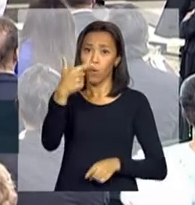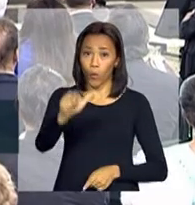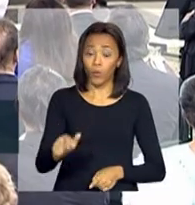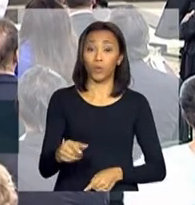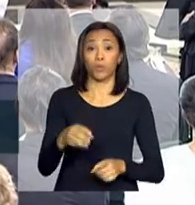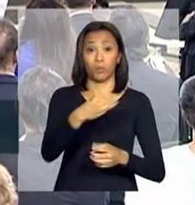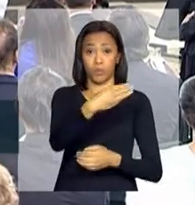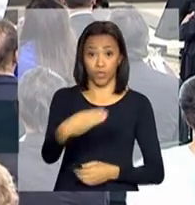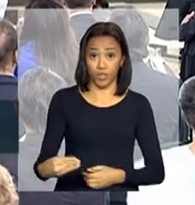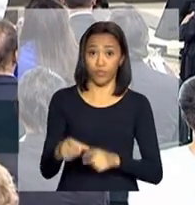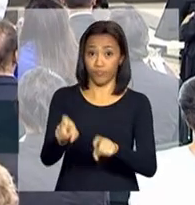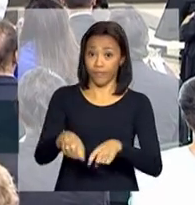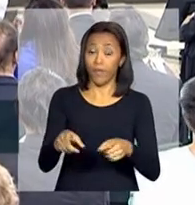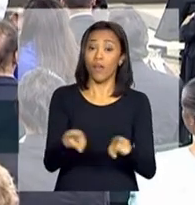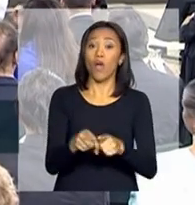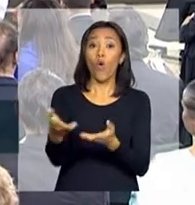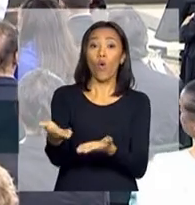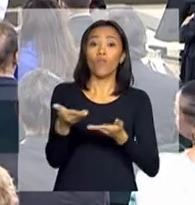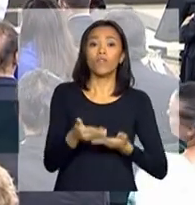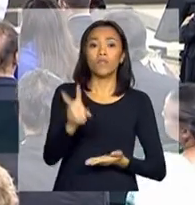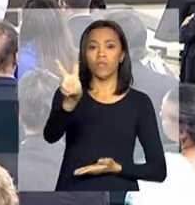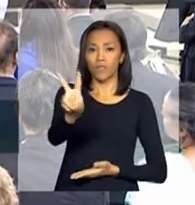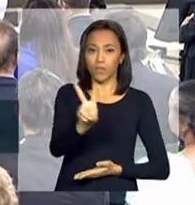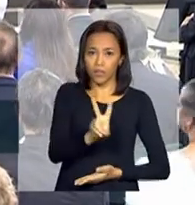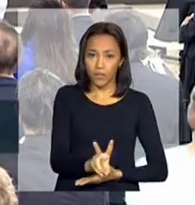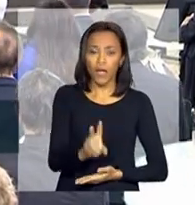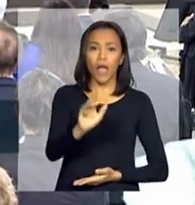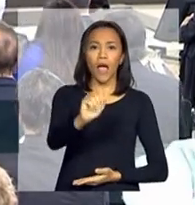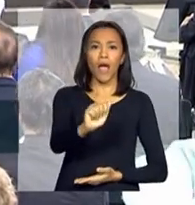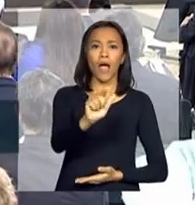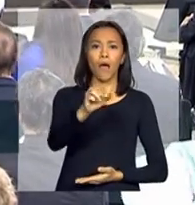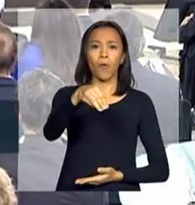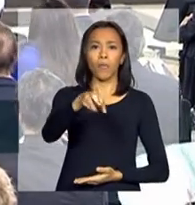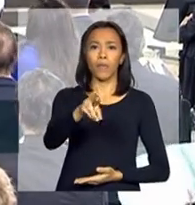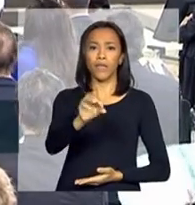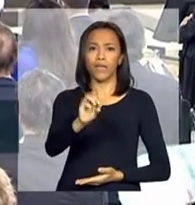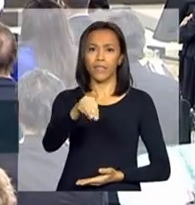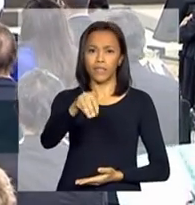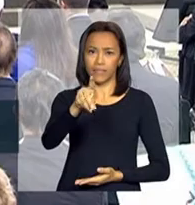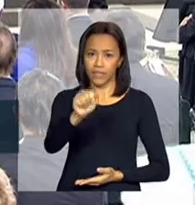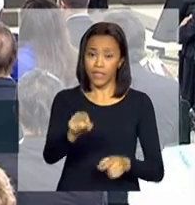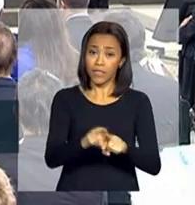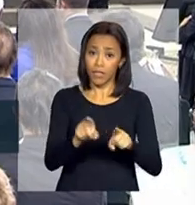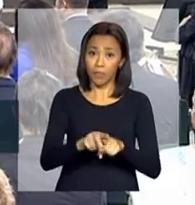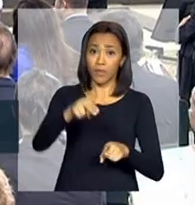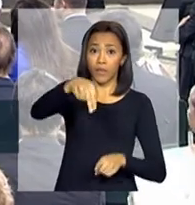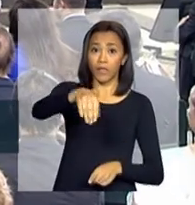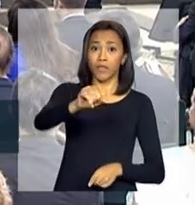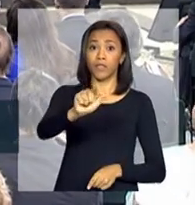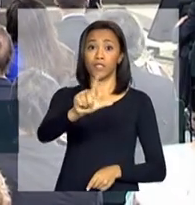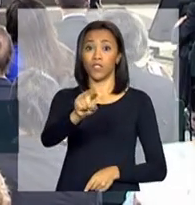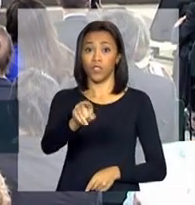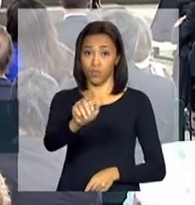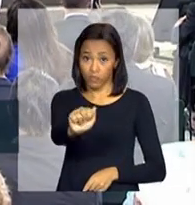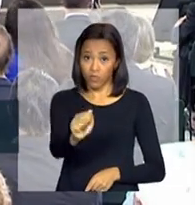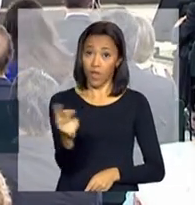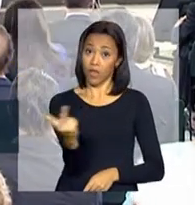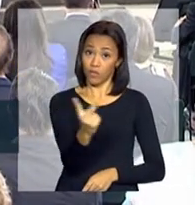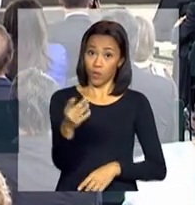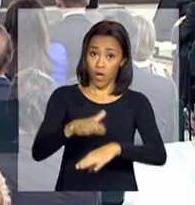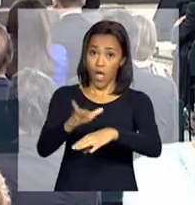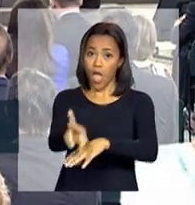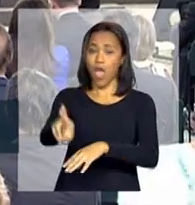Vargas convidamos a senhoras Almerinda Pereira Marques quadros e Nilza Ferreira kuyt